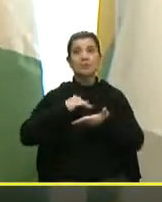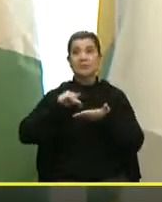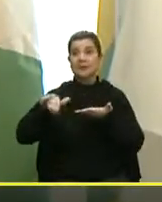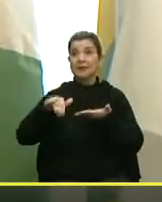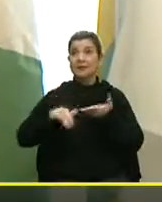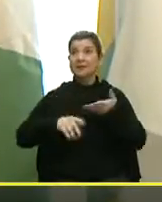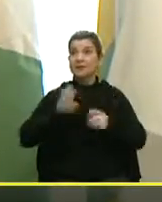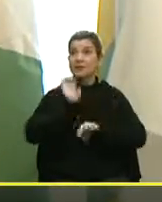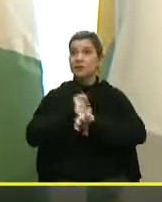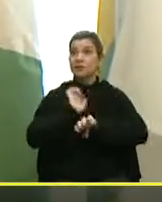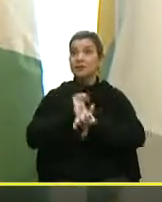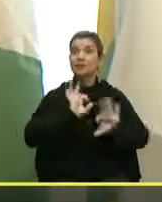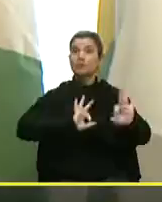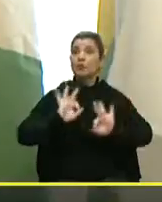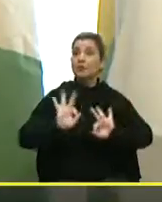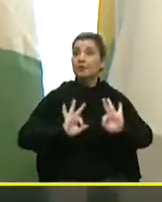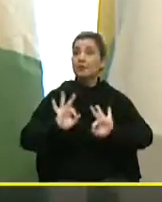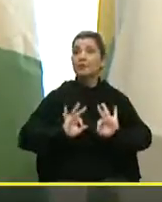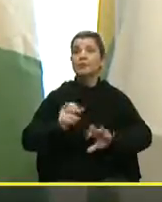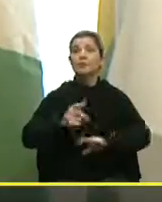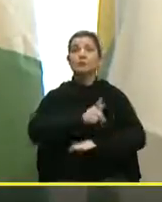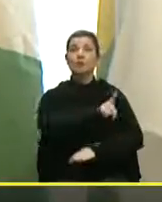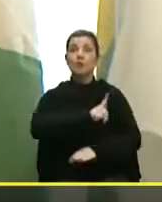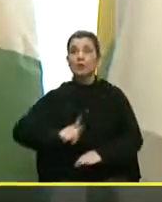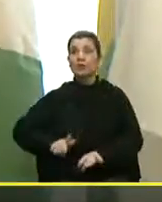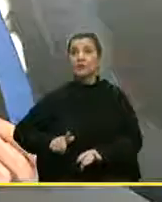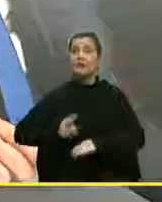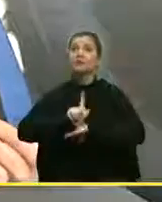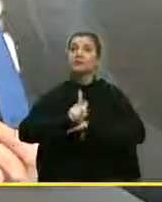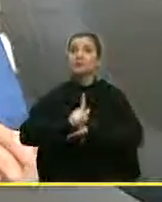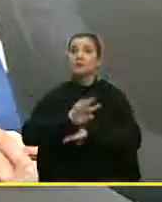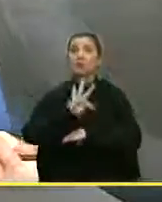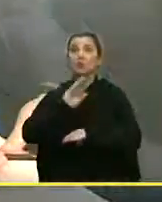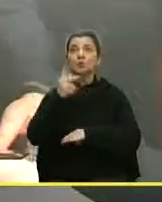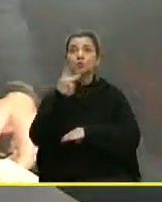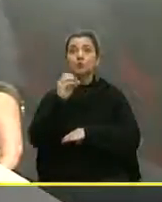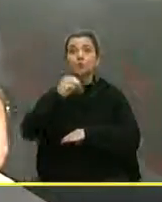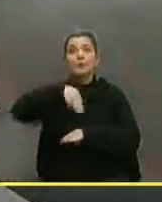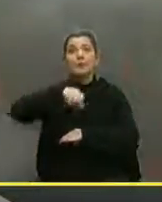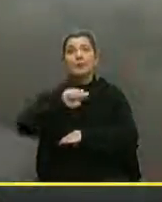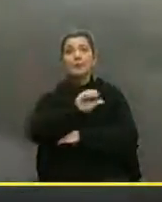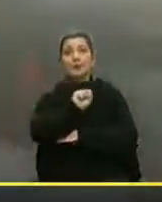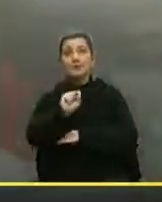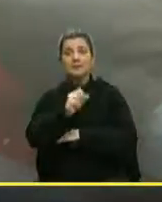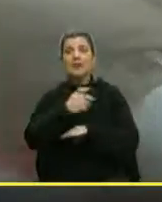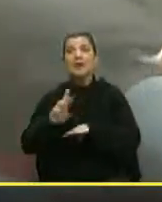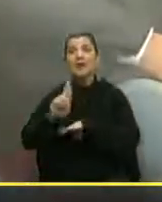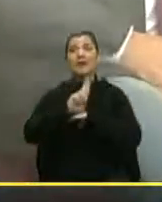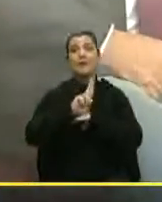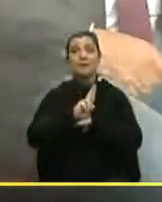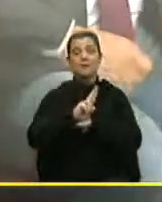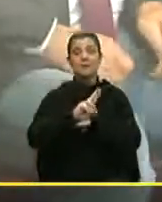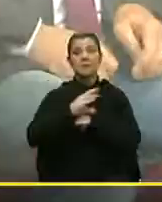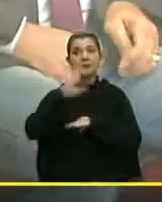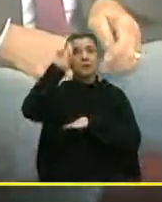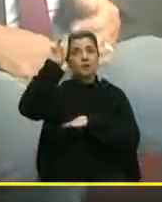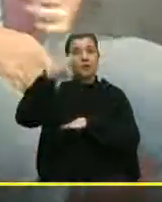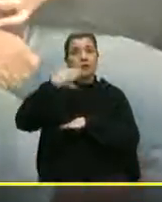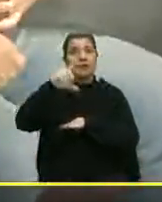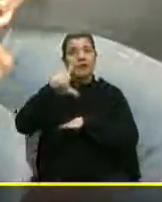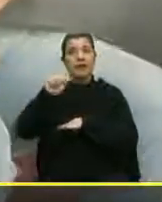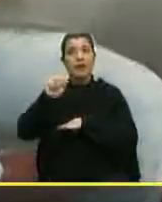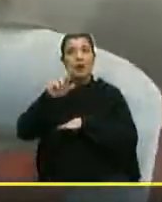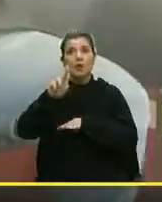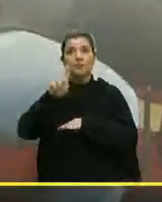Estado do planejamento governança e gestão Tomás Romero representando o secretário Claudio gastal senhor vereador de Porto